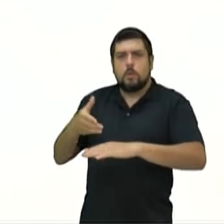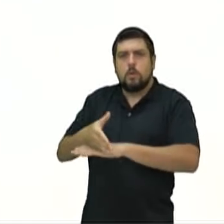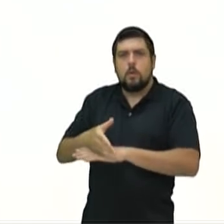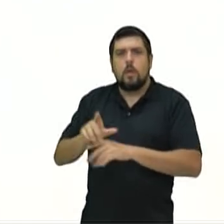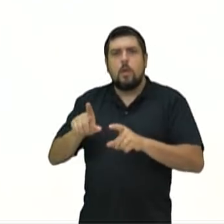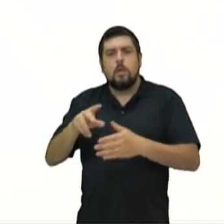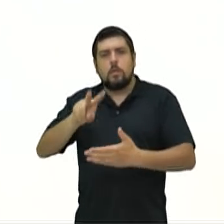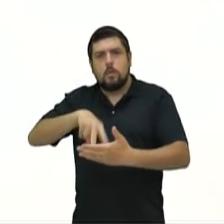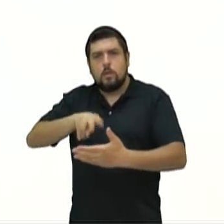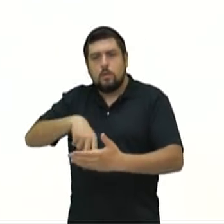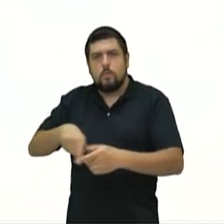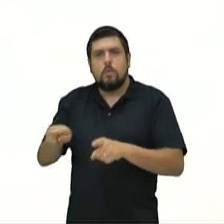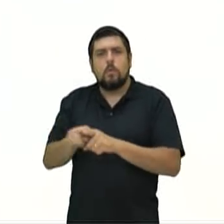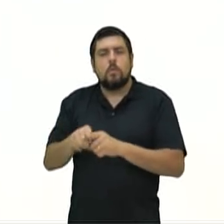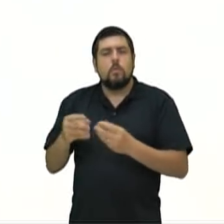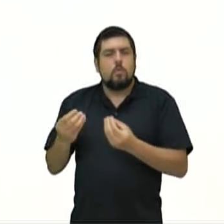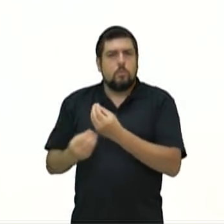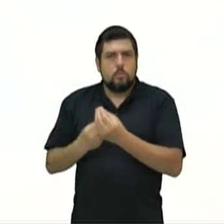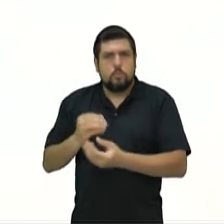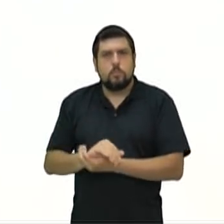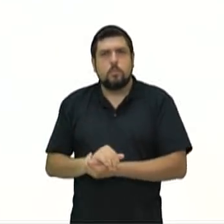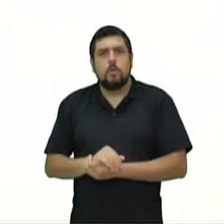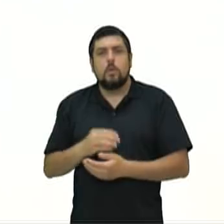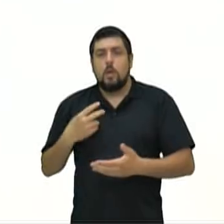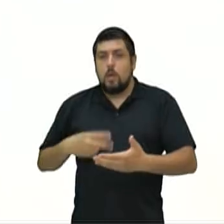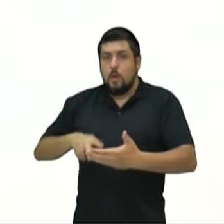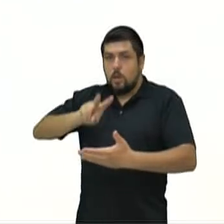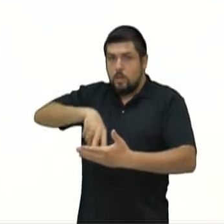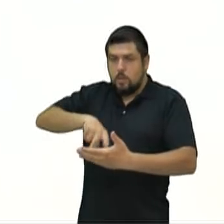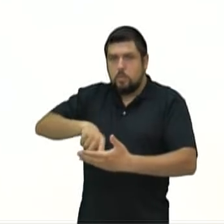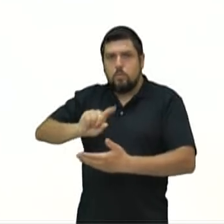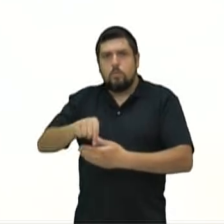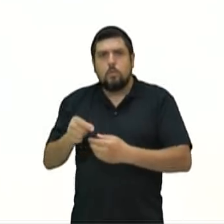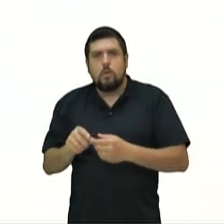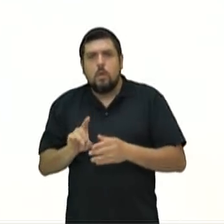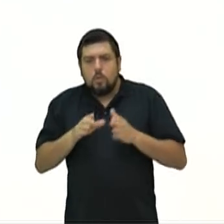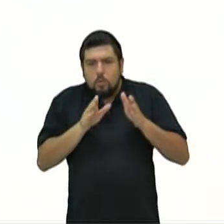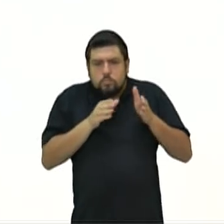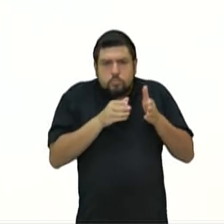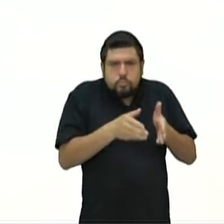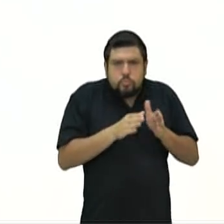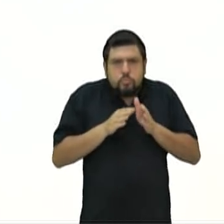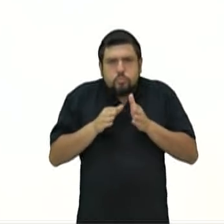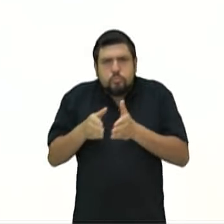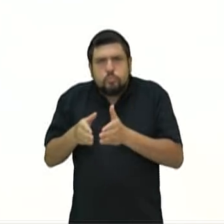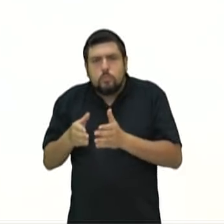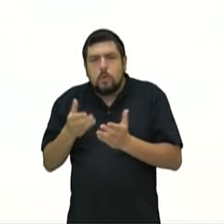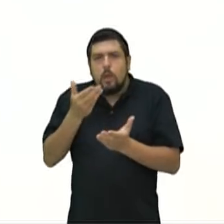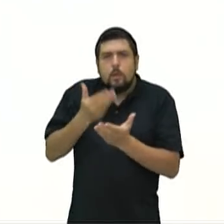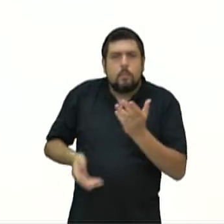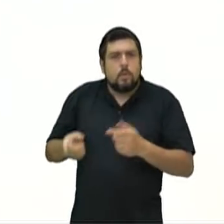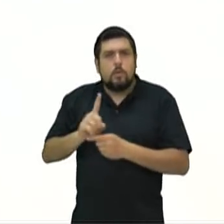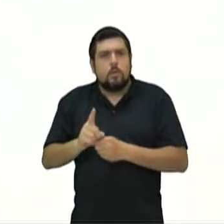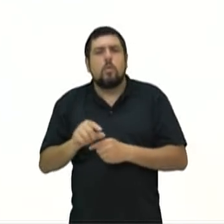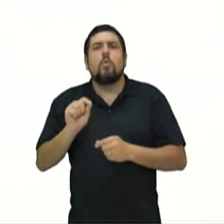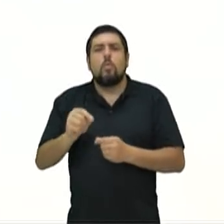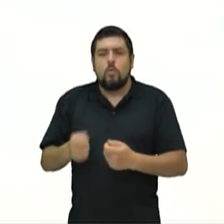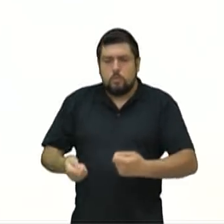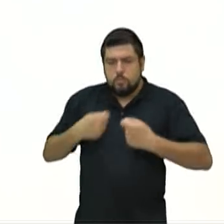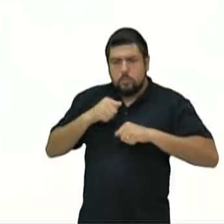mais modernos. O poder de transformação da leitura não é pontual, limitado e não se perde, é vitalício. Então